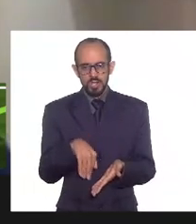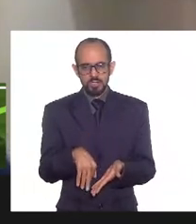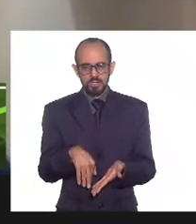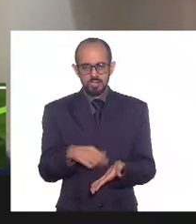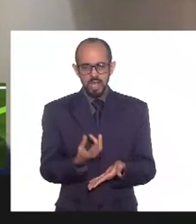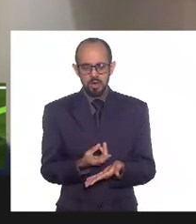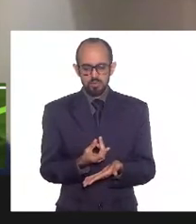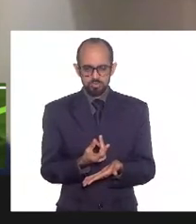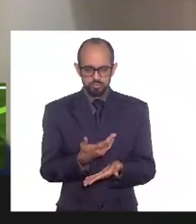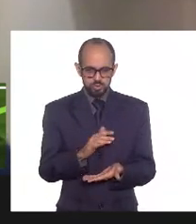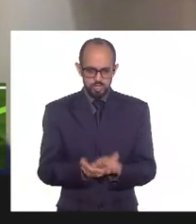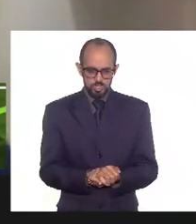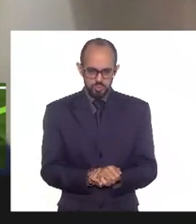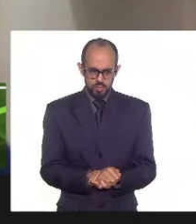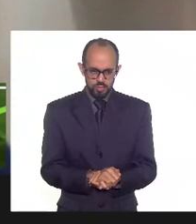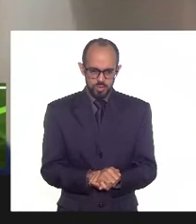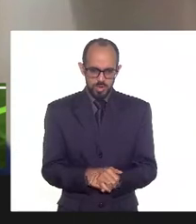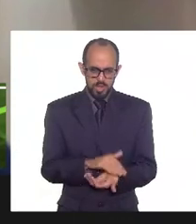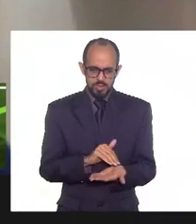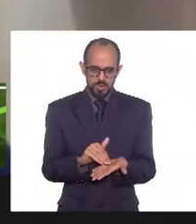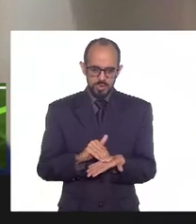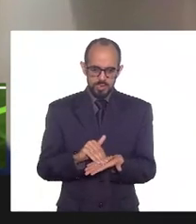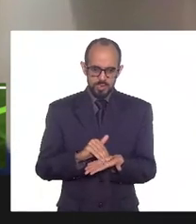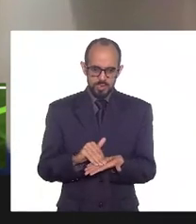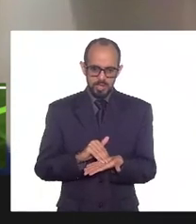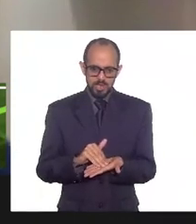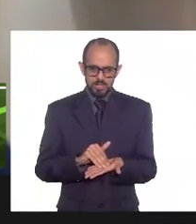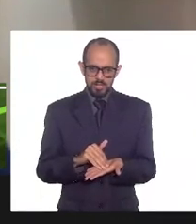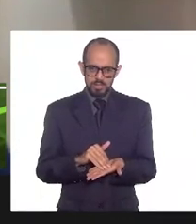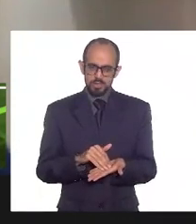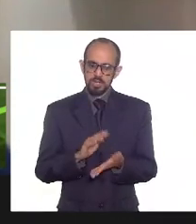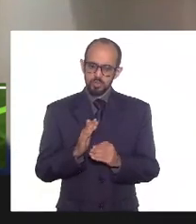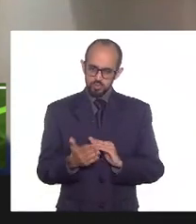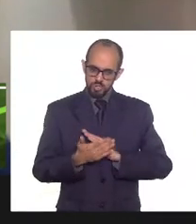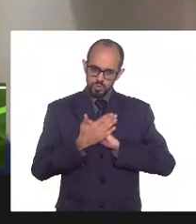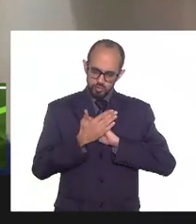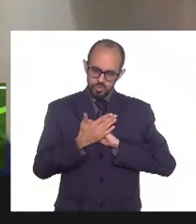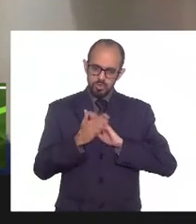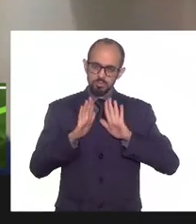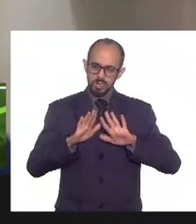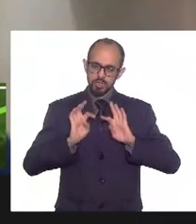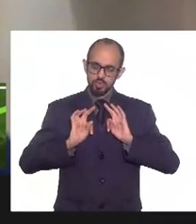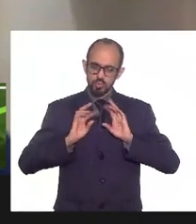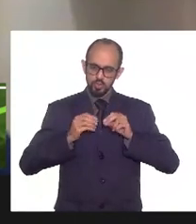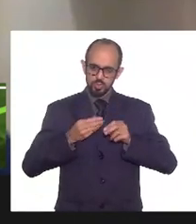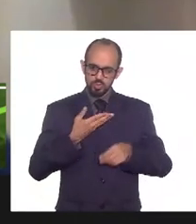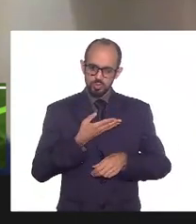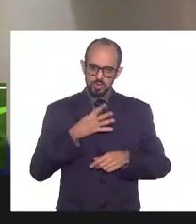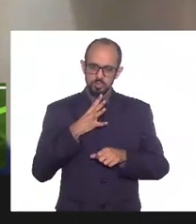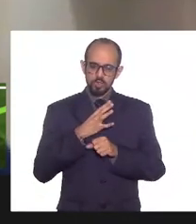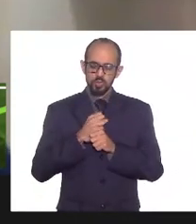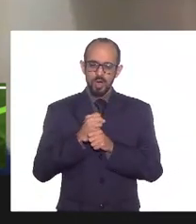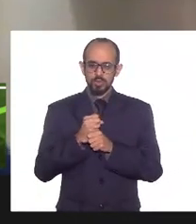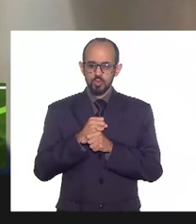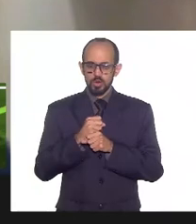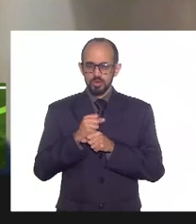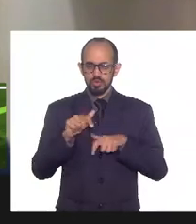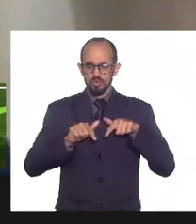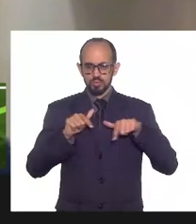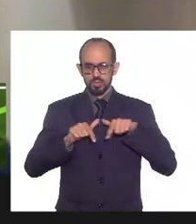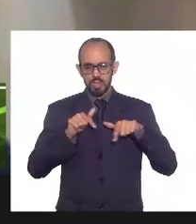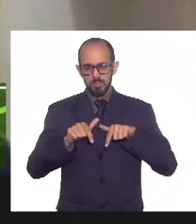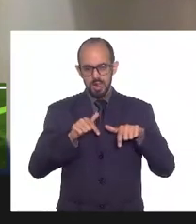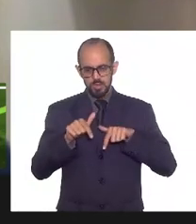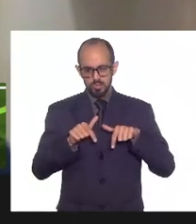órgão. Né? A secretária tem nos ajudado. Isso tudo, meus amigos, depois de 4 anos de trabalho. E